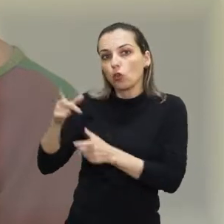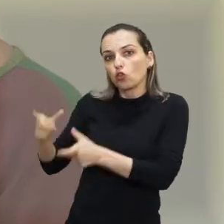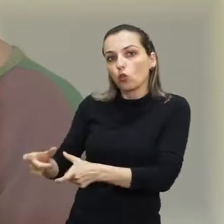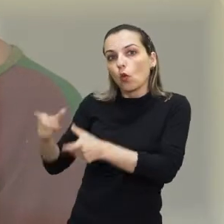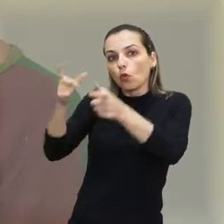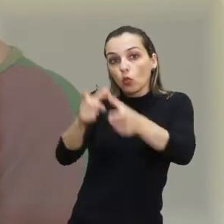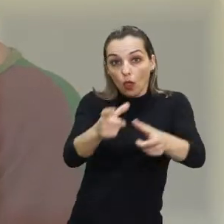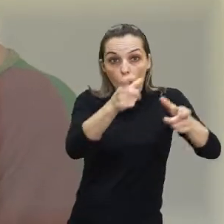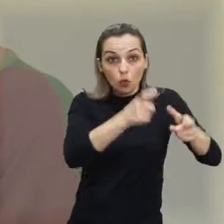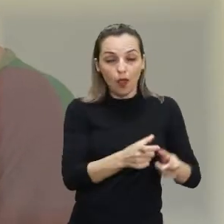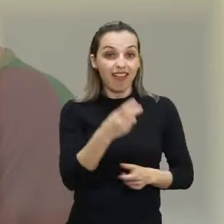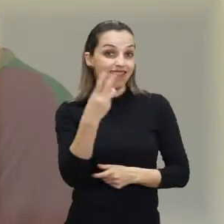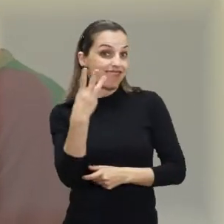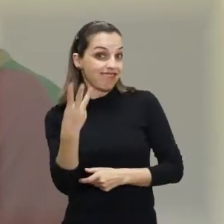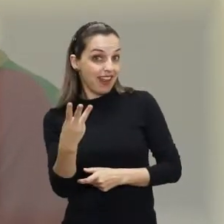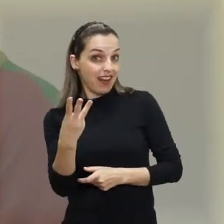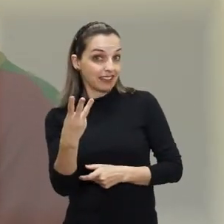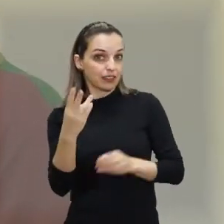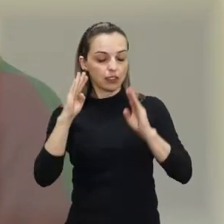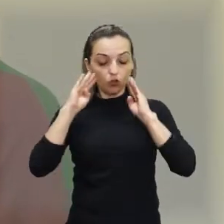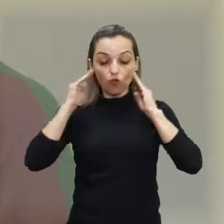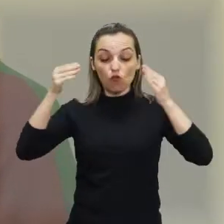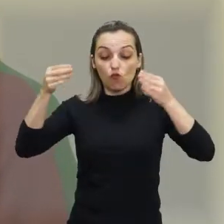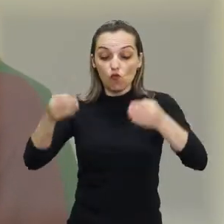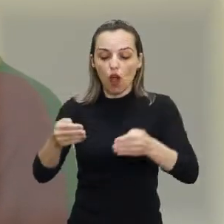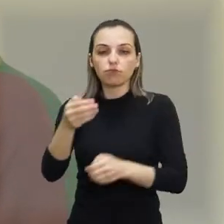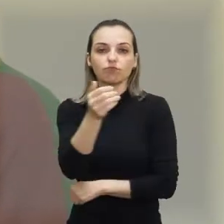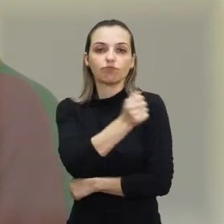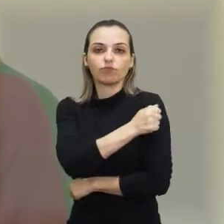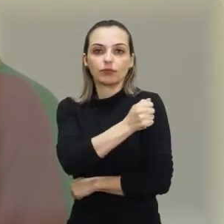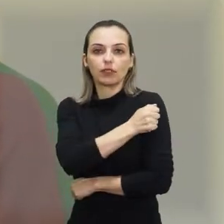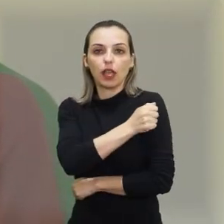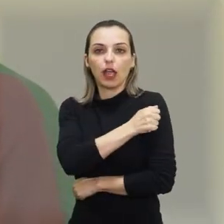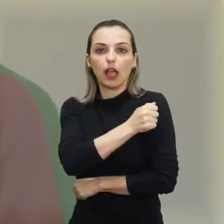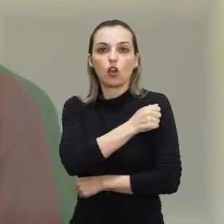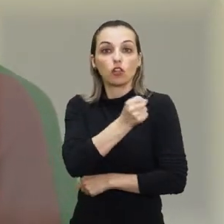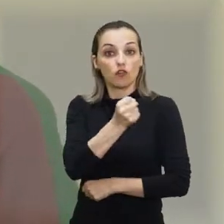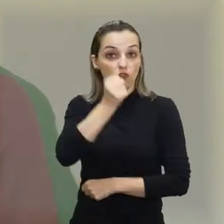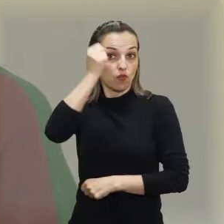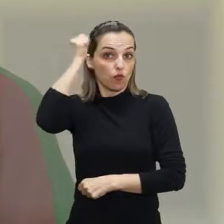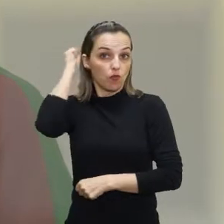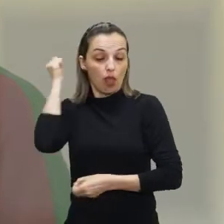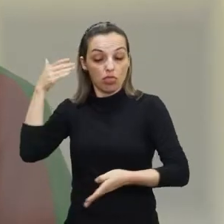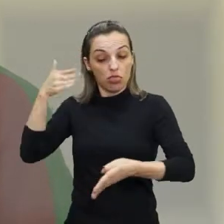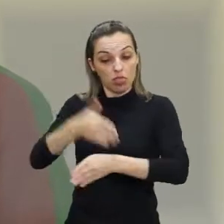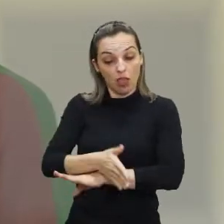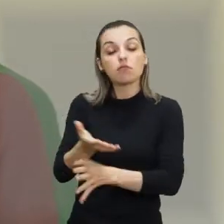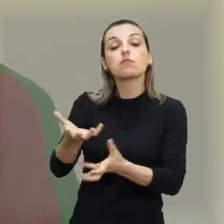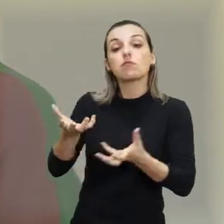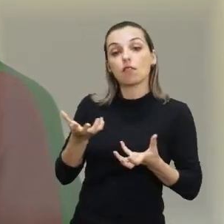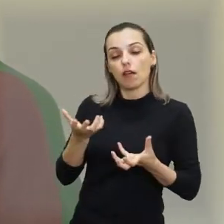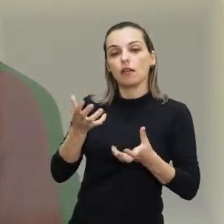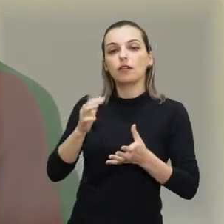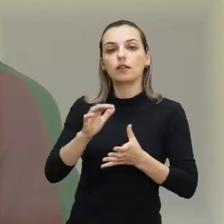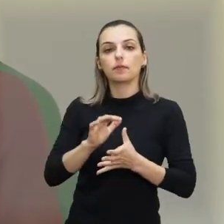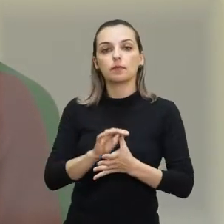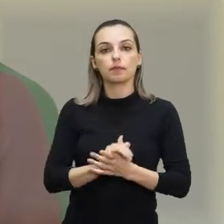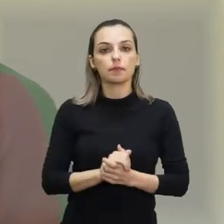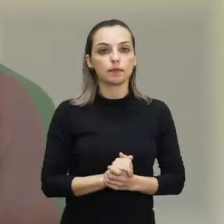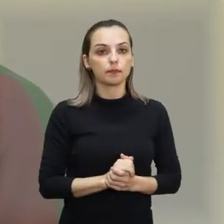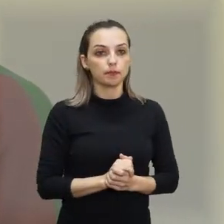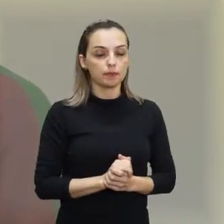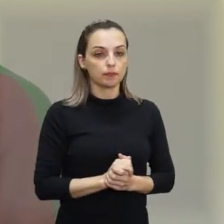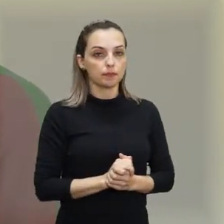EA Unesp e nós temos três unidades no município de Araraquara que atende esses alunos